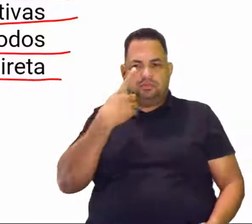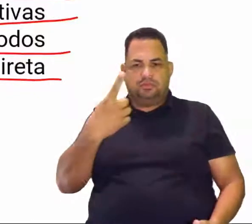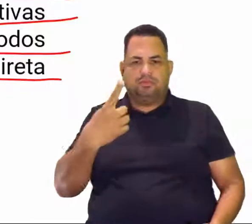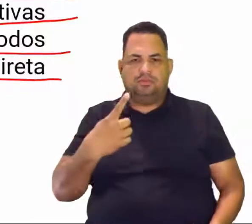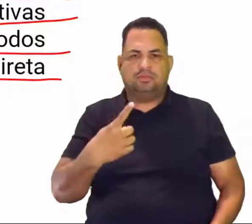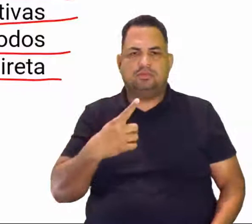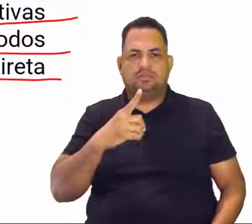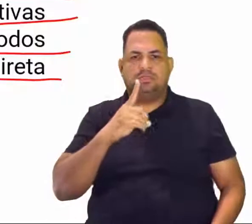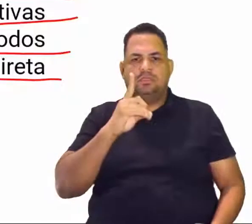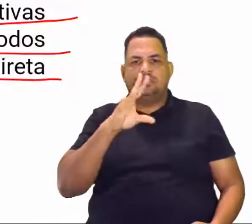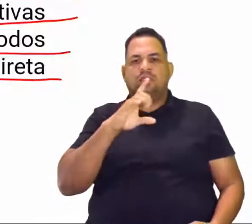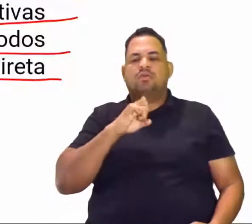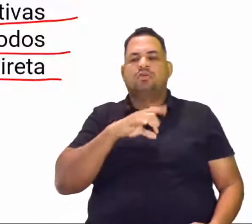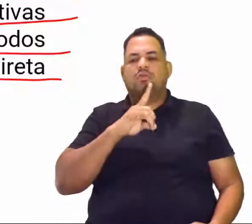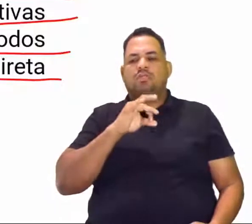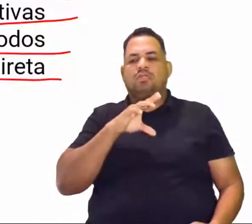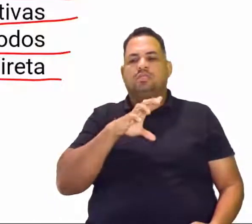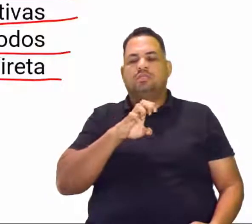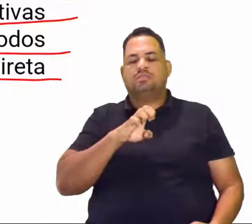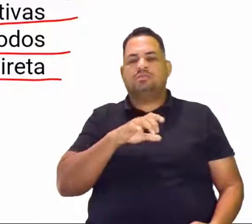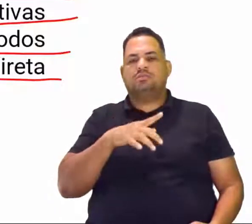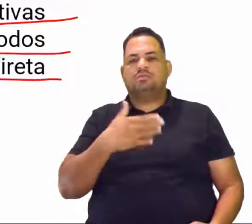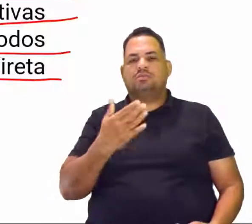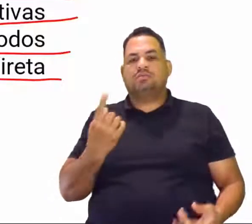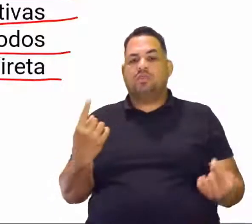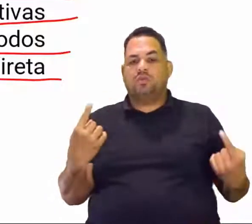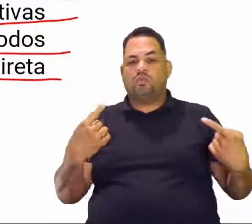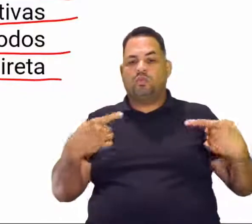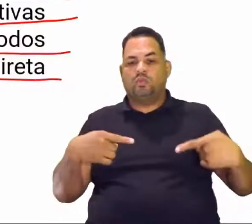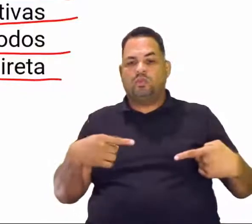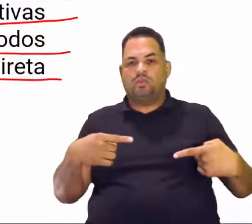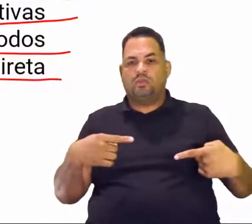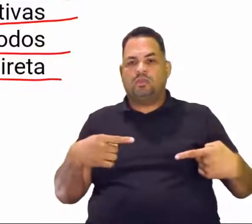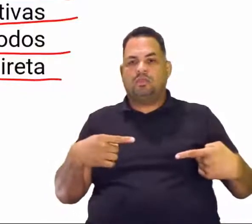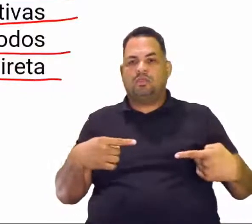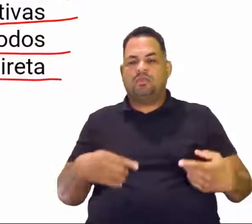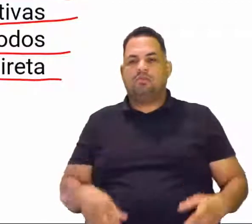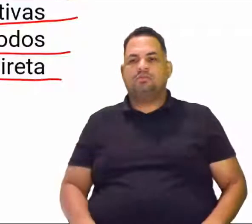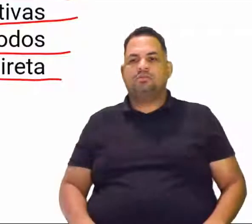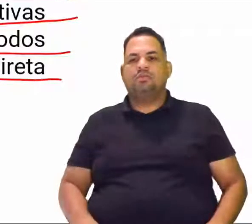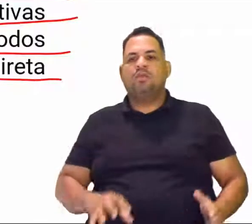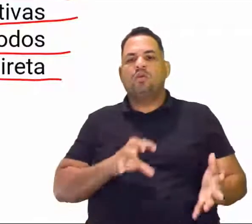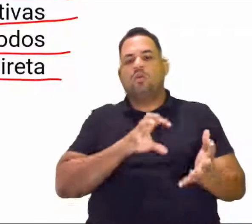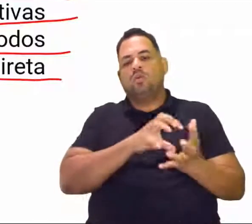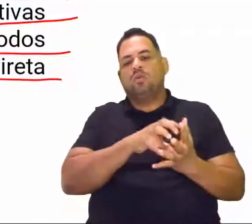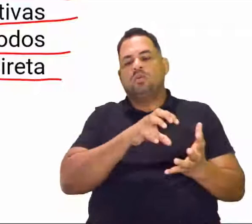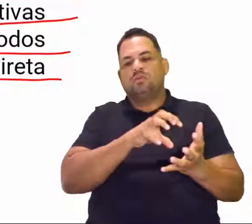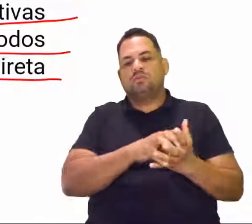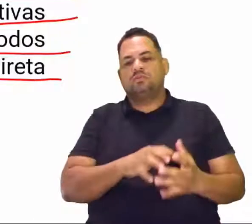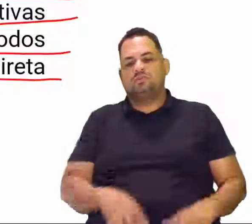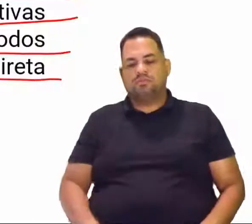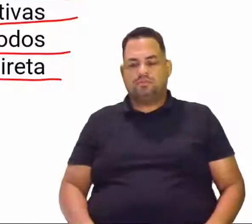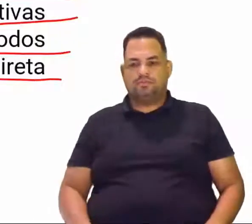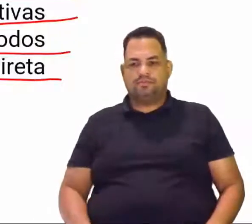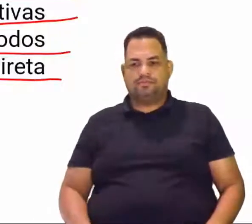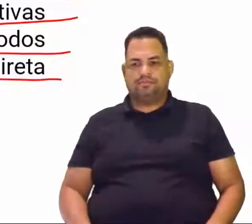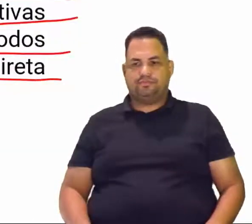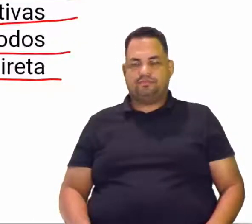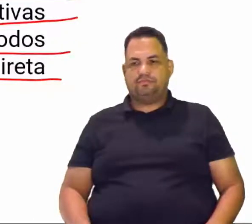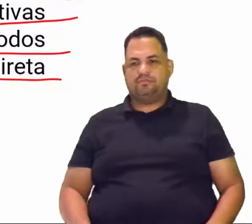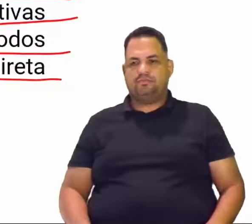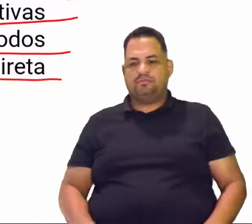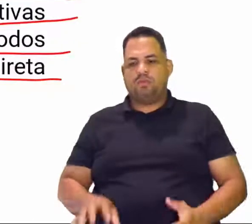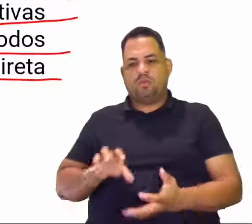verem decolonialidad é o oposto a coluna colonialidade tá gente